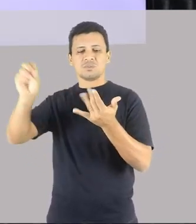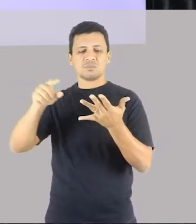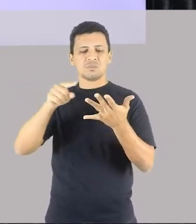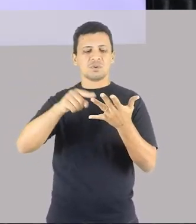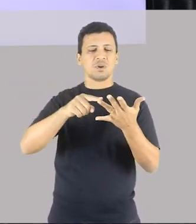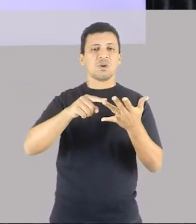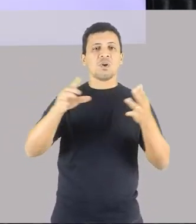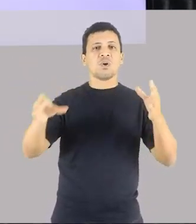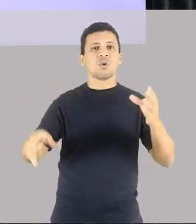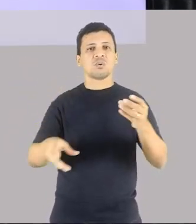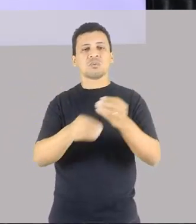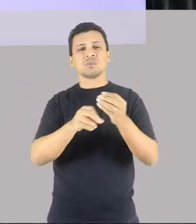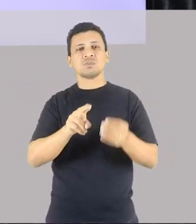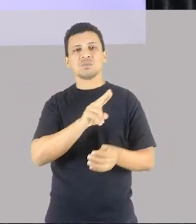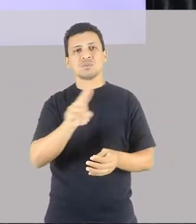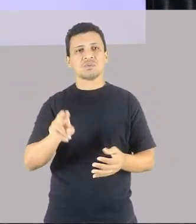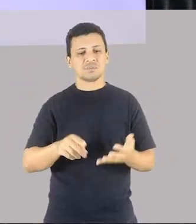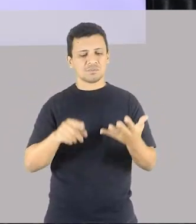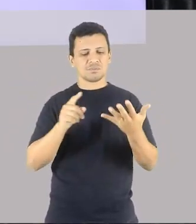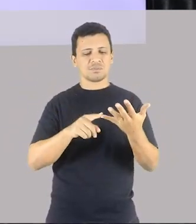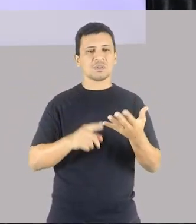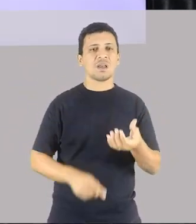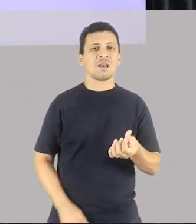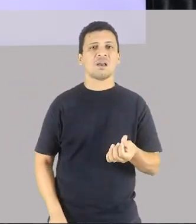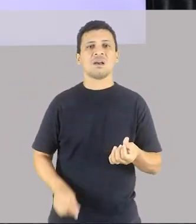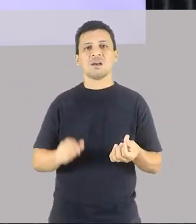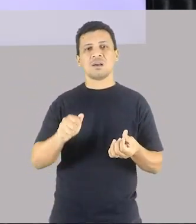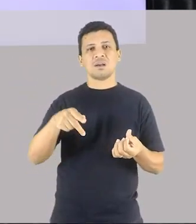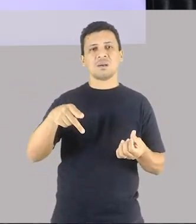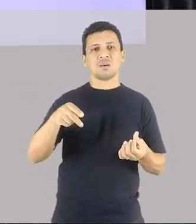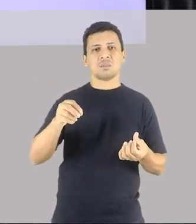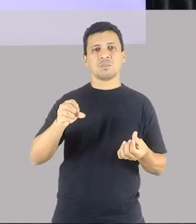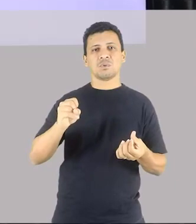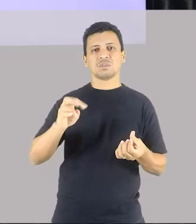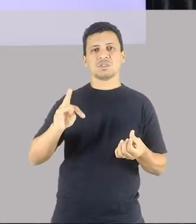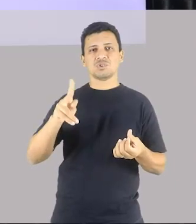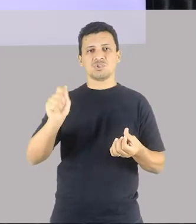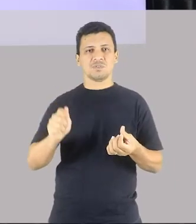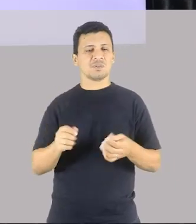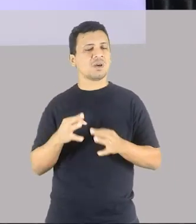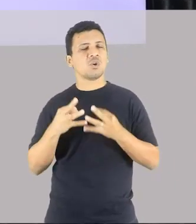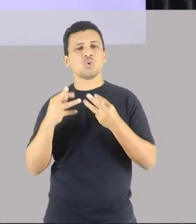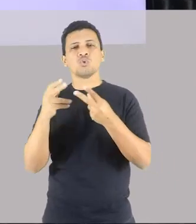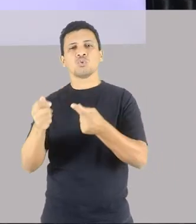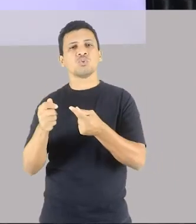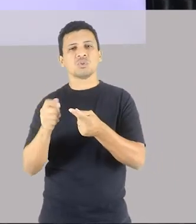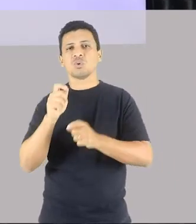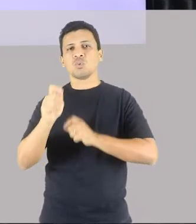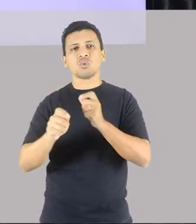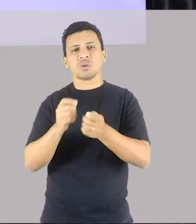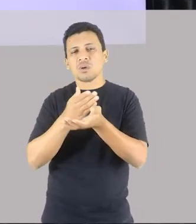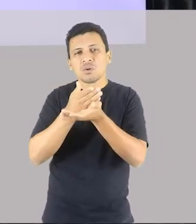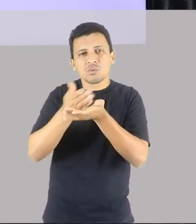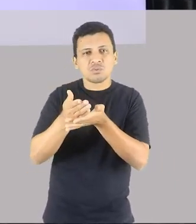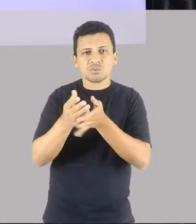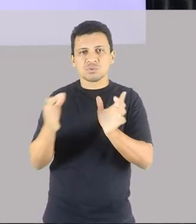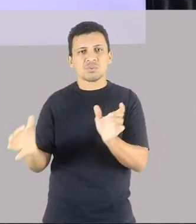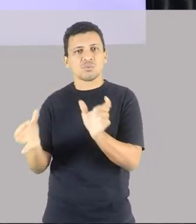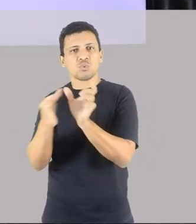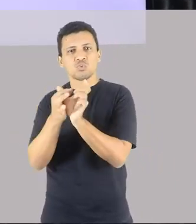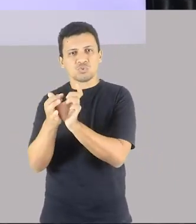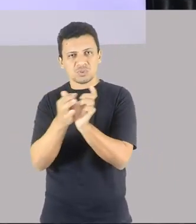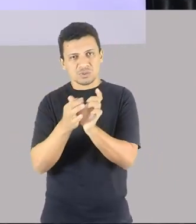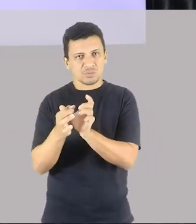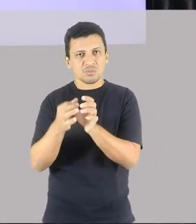nominal, predicativa e apositiva, certo? Todas elas introduzidas por conjunções integrantes